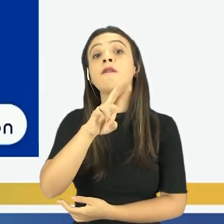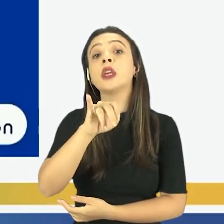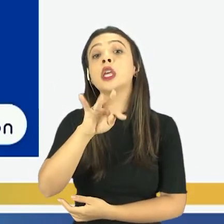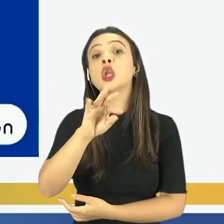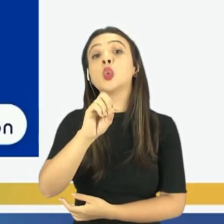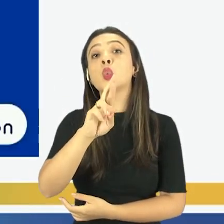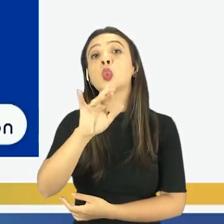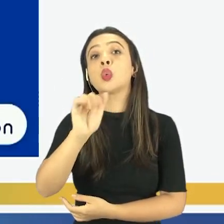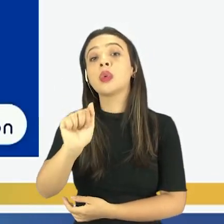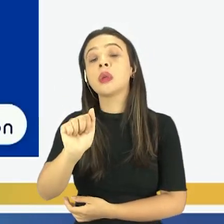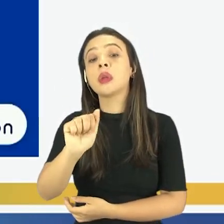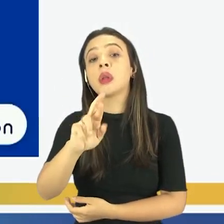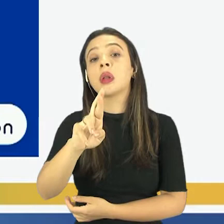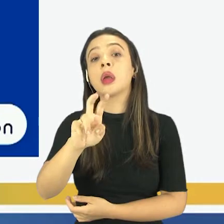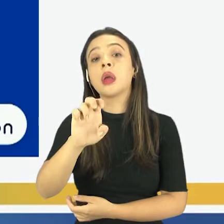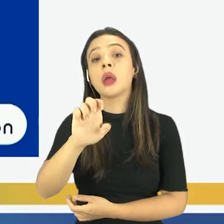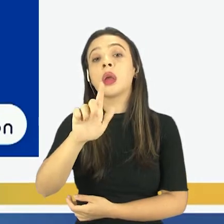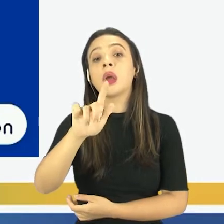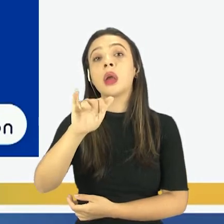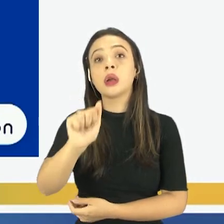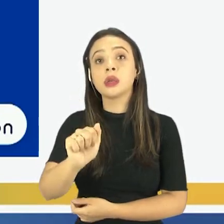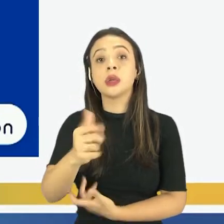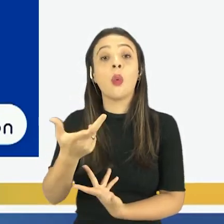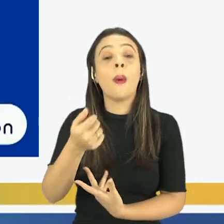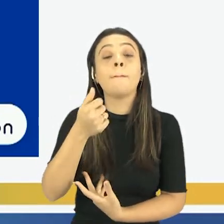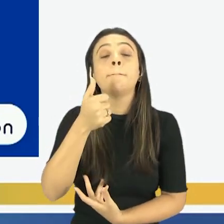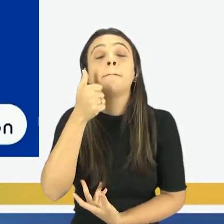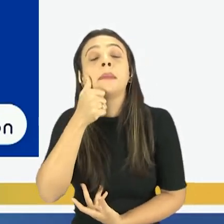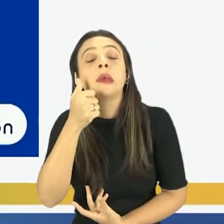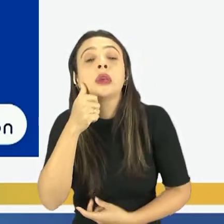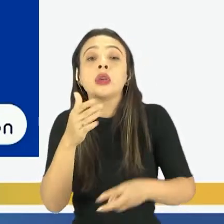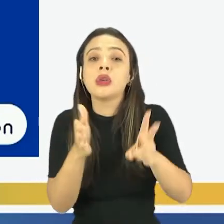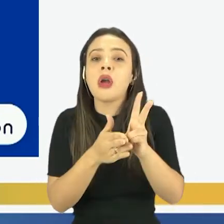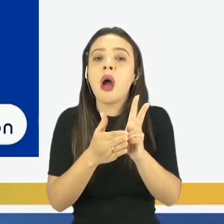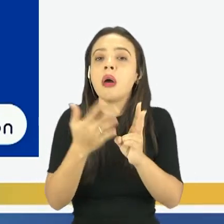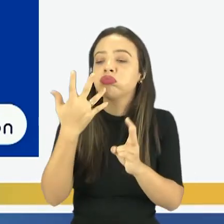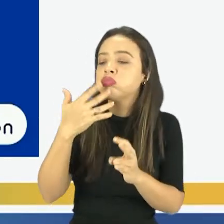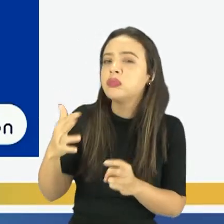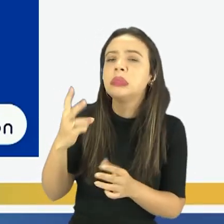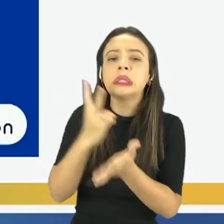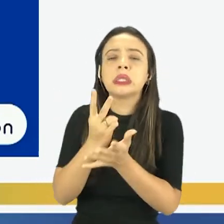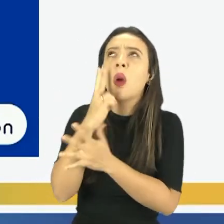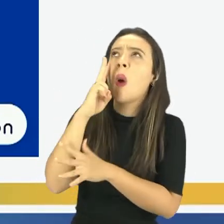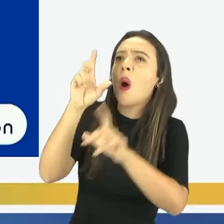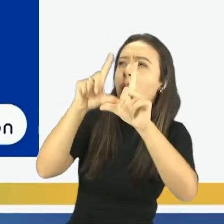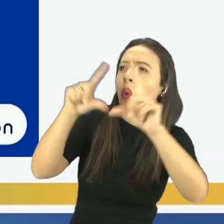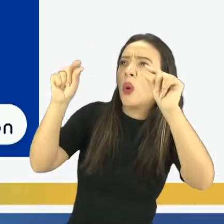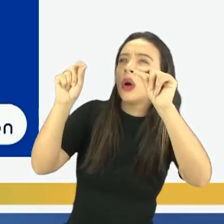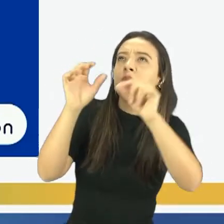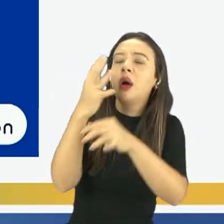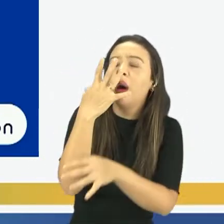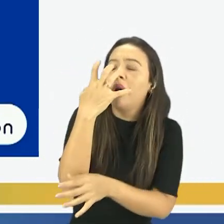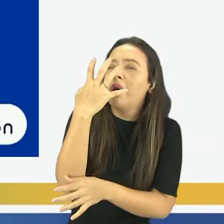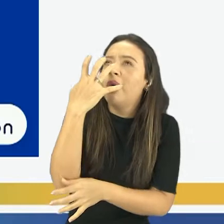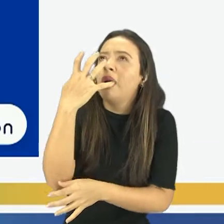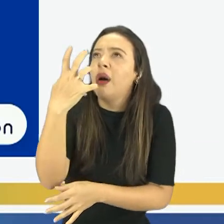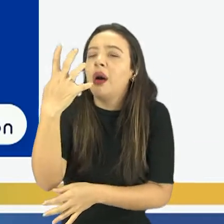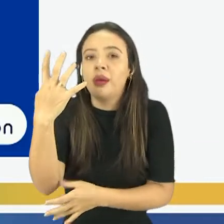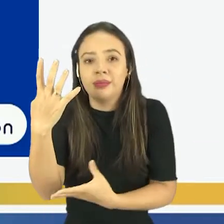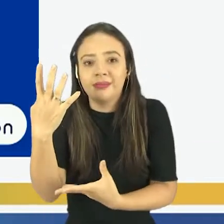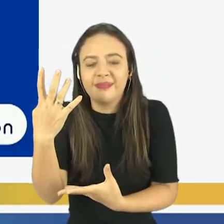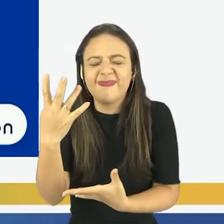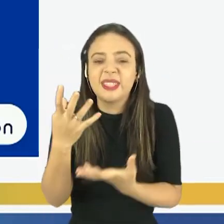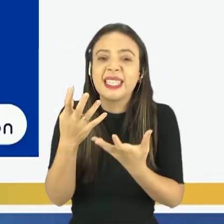Régia. Nesta lenda, Nayá, uma jovem índia, de tanto contemplar a lua, apaixona-se por ela e, ao